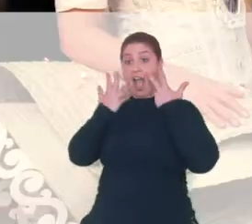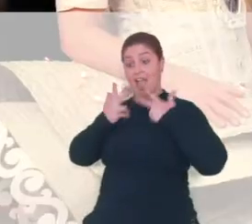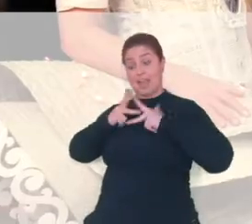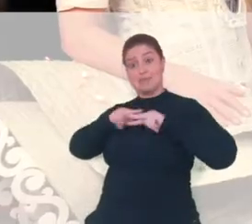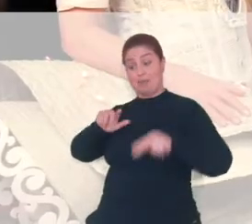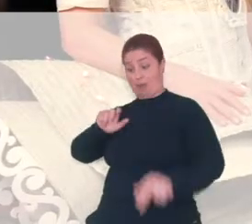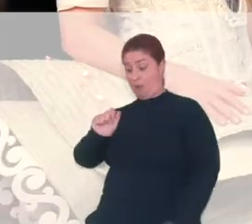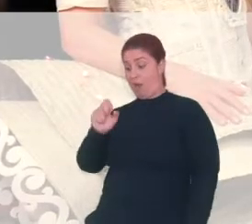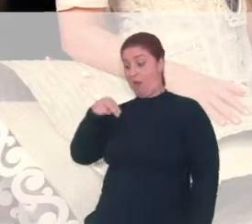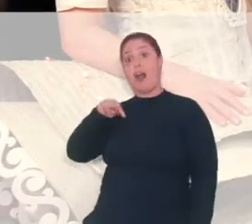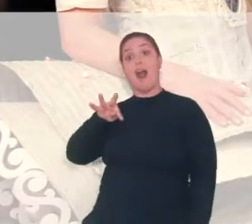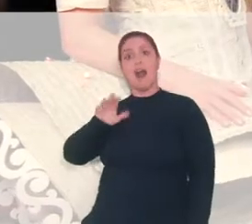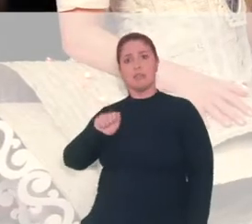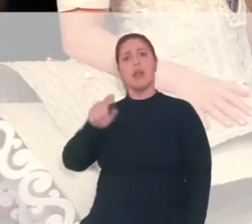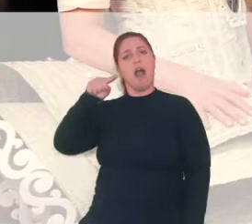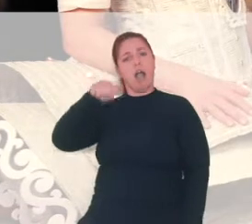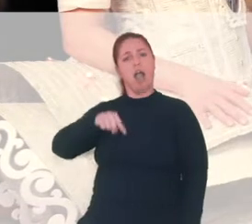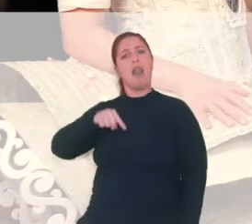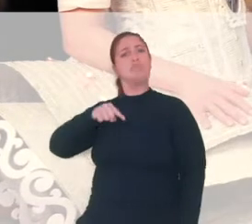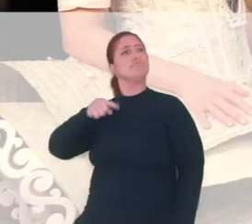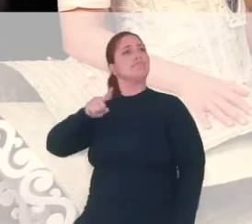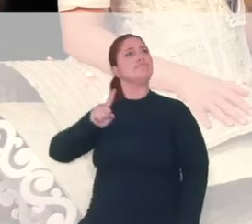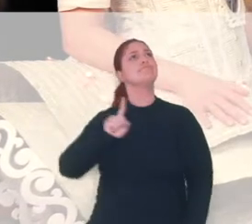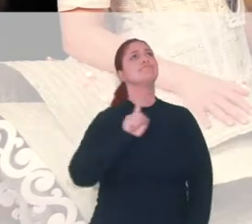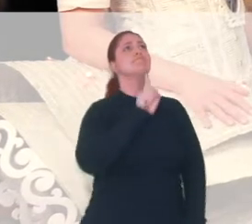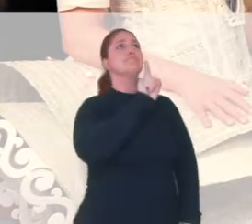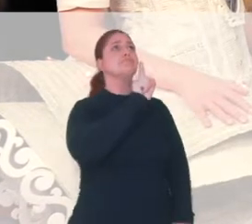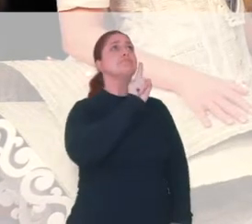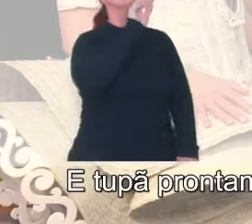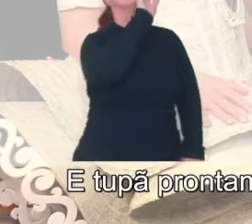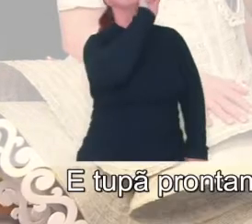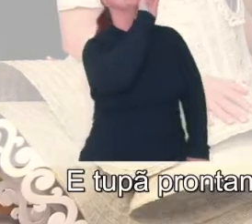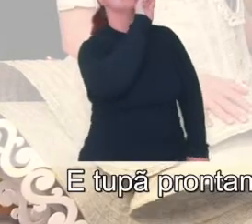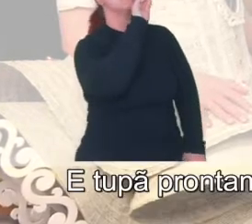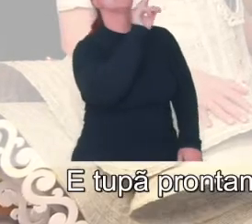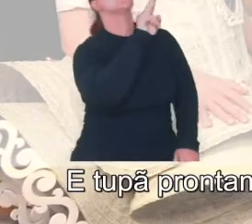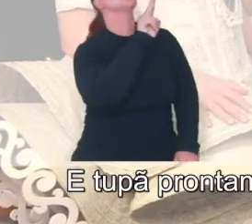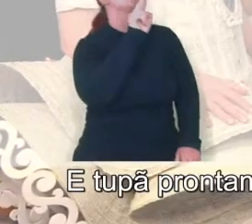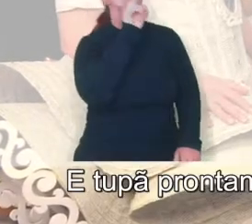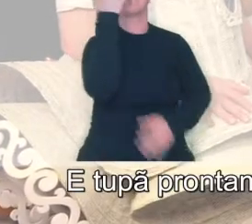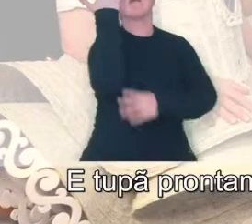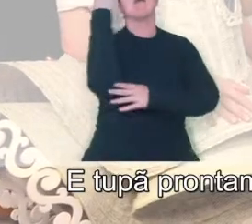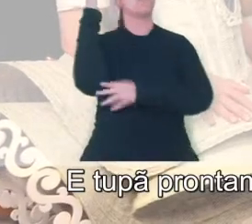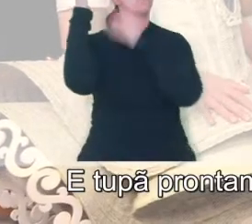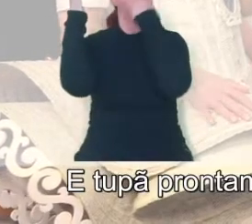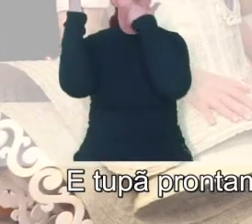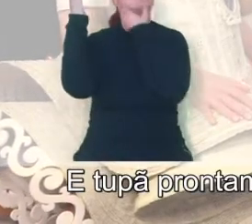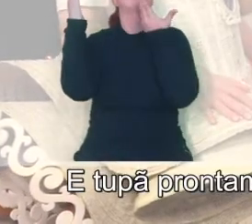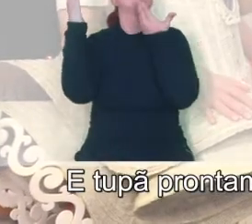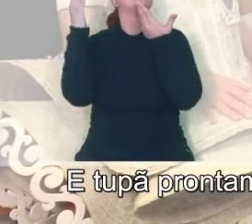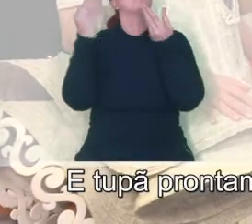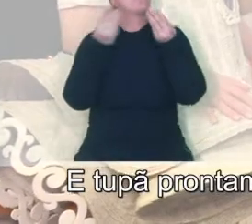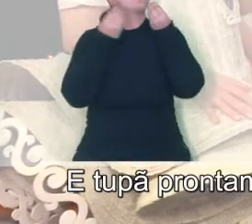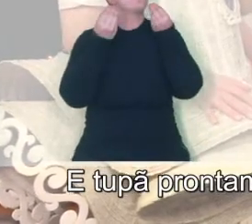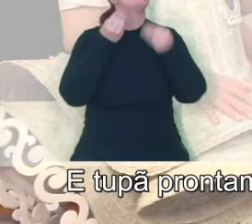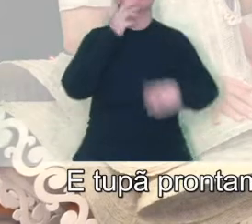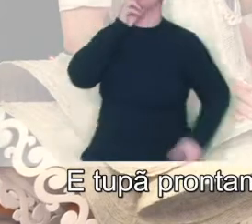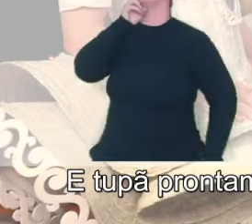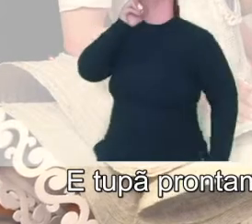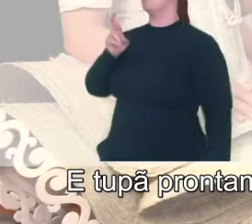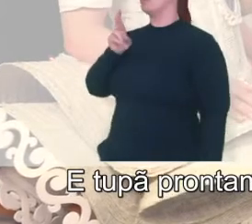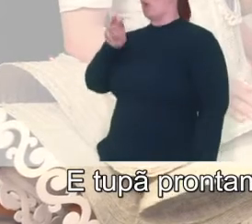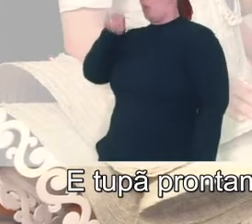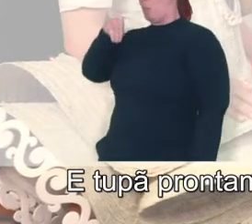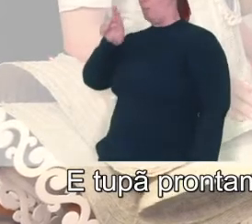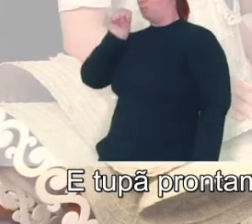representando toda a bicharada, foi até ele para obter o nome. E Tupã prontamente respondeu que o nome da fruta era